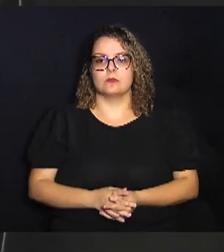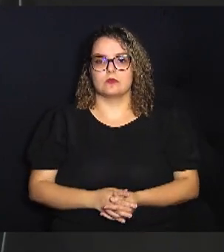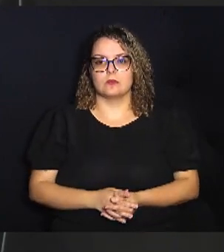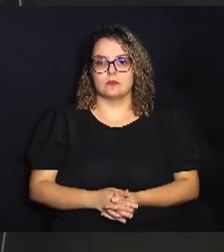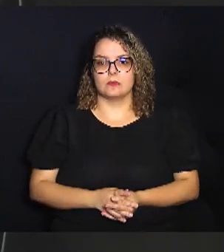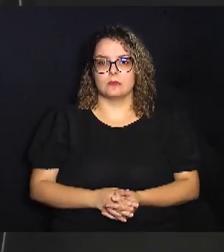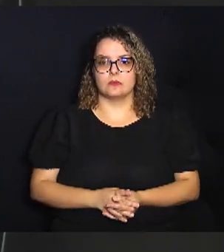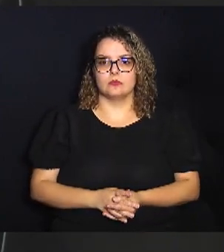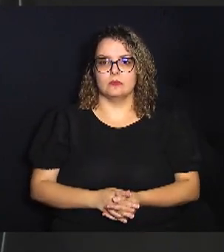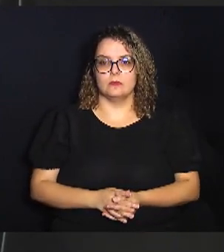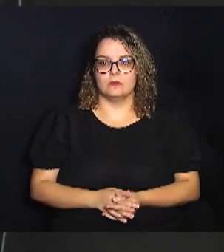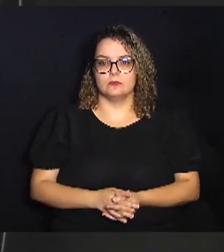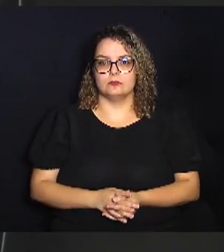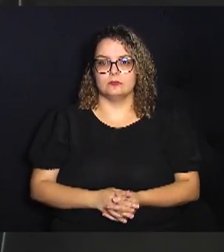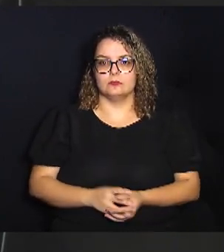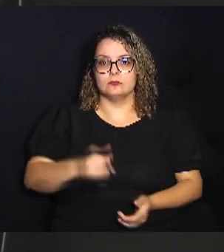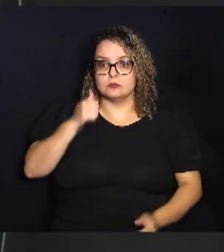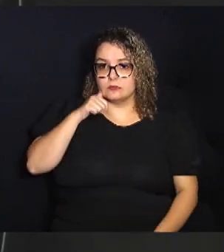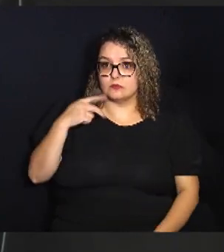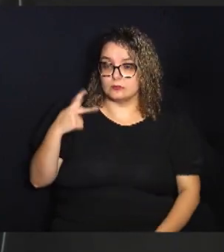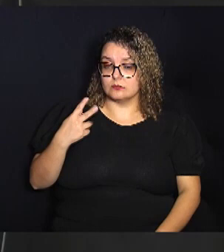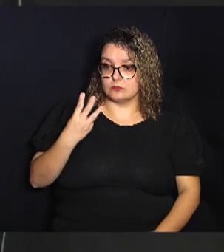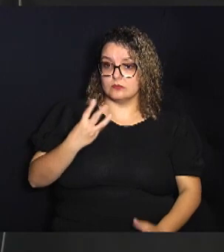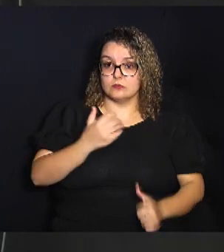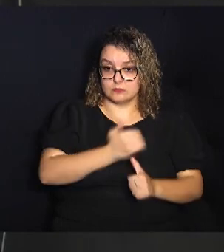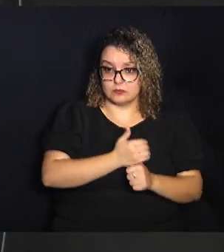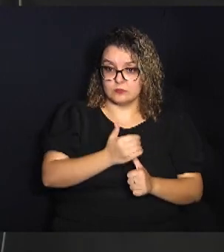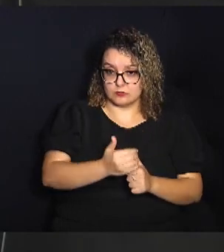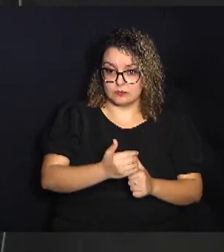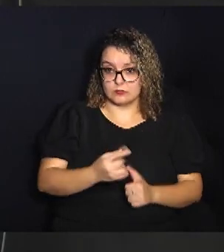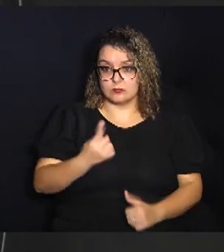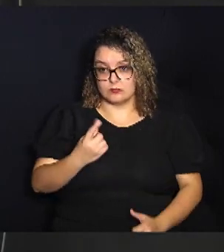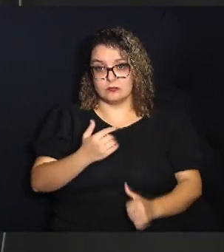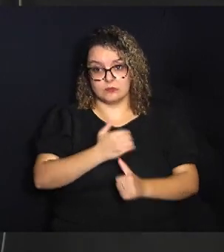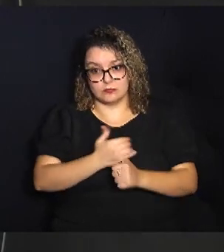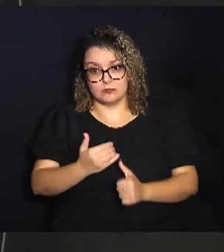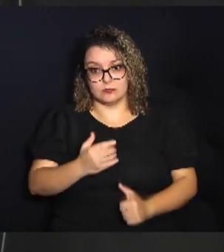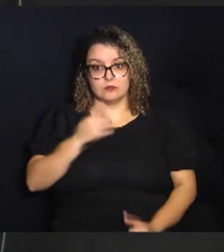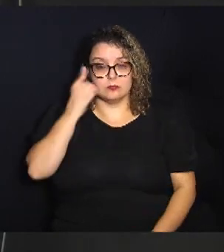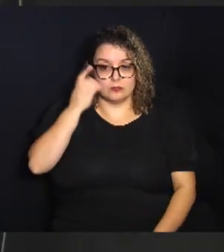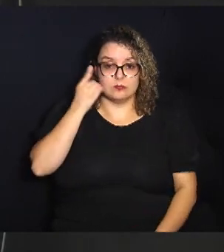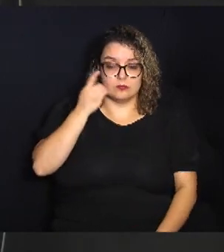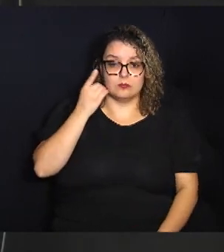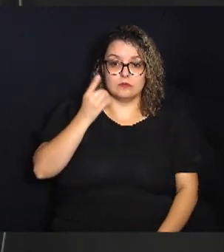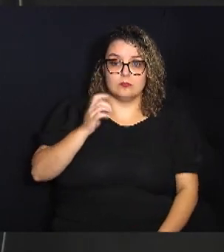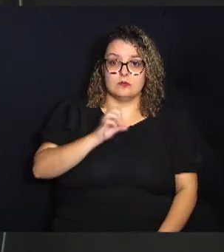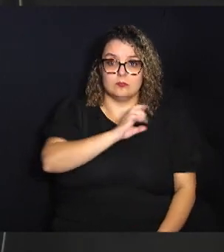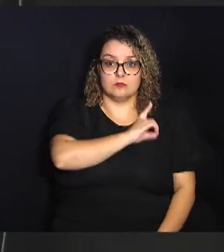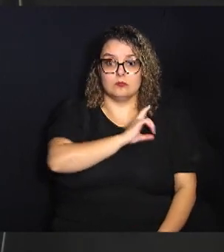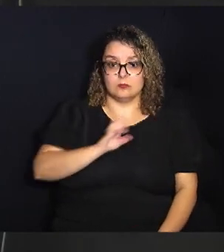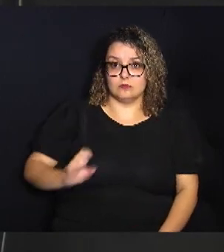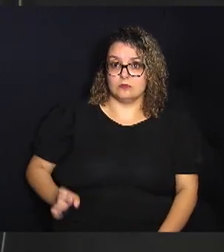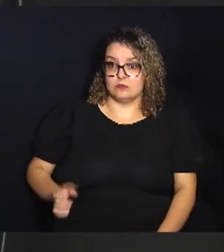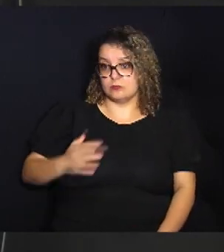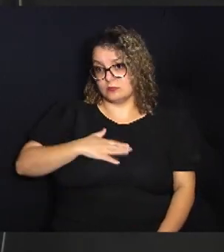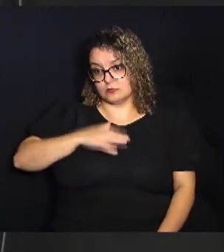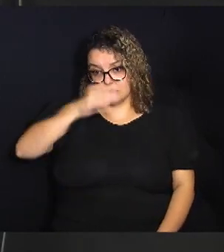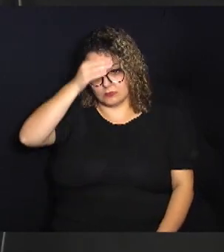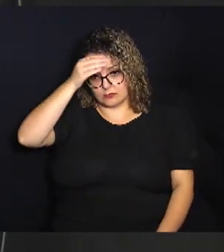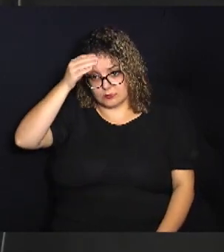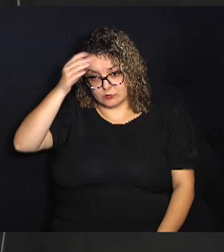ela foi vereadora por 3 mandatos e por um mandato deputado estadual. E ele era meu cliente. Então, ali